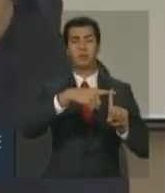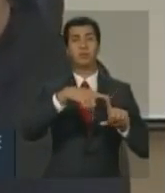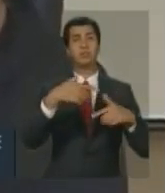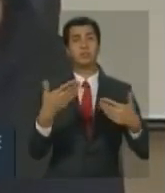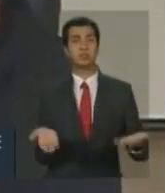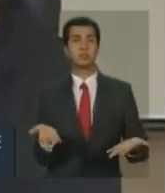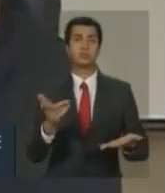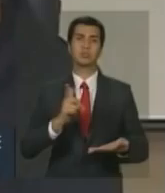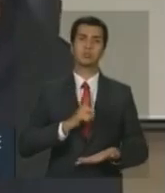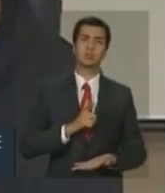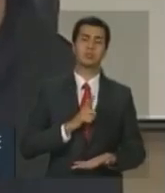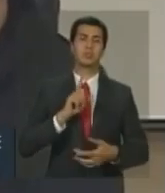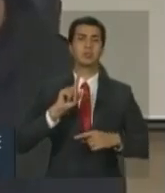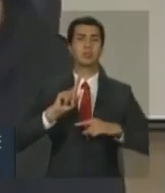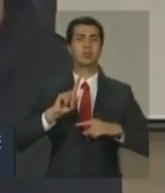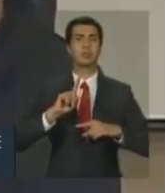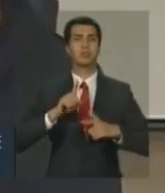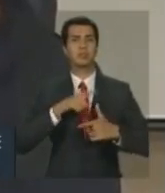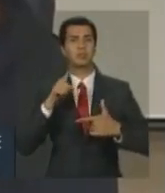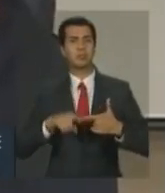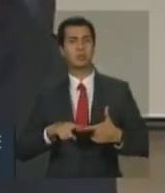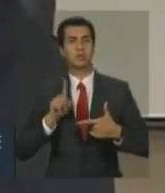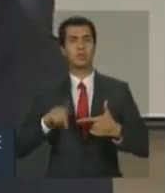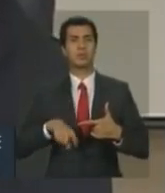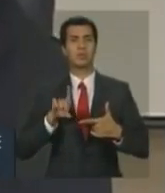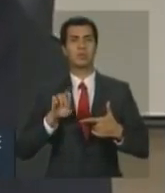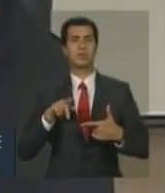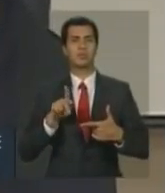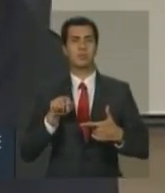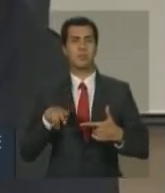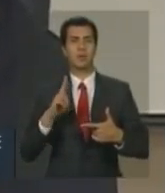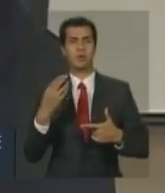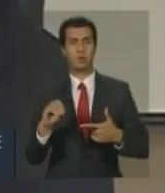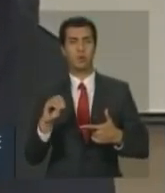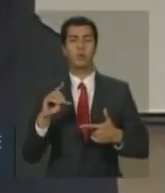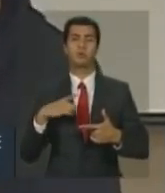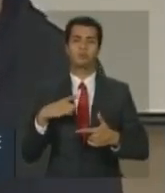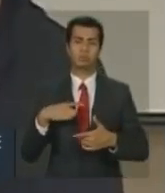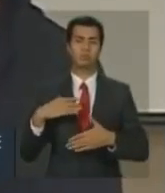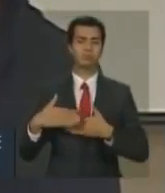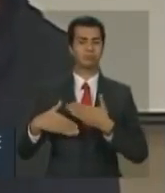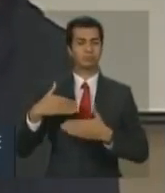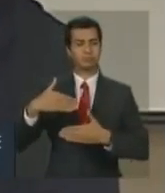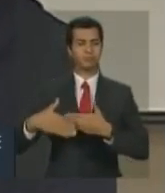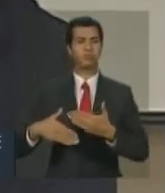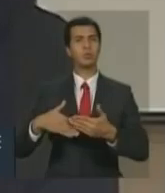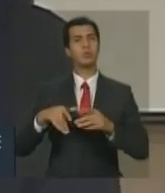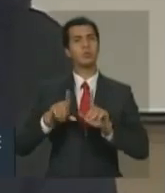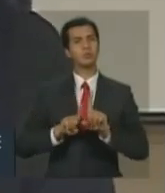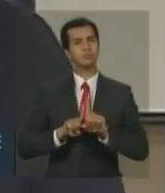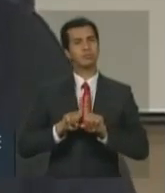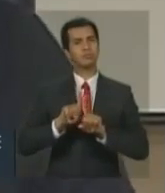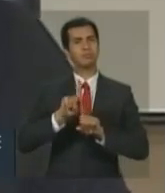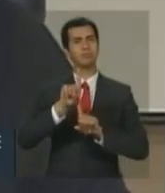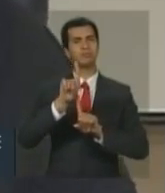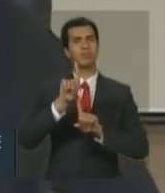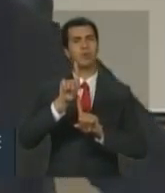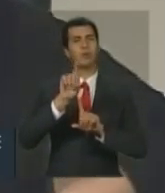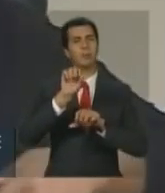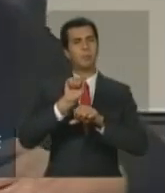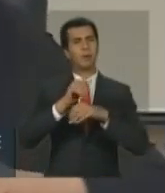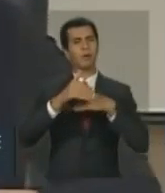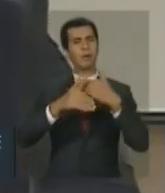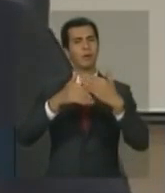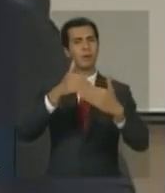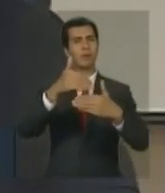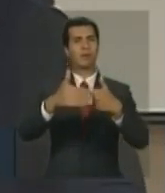você tem taxas de expansão do Luz para Todos muito acentuadas. À medida que você vai se aproximando